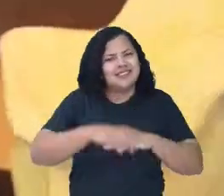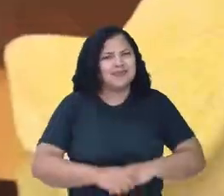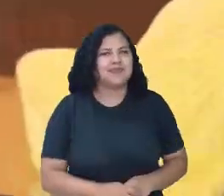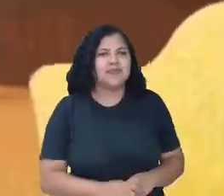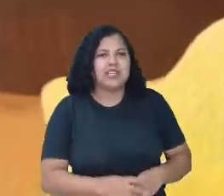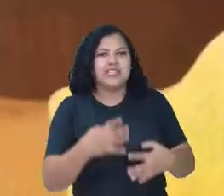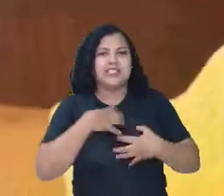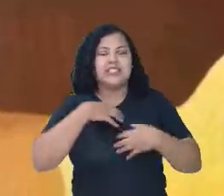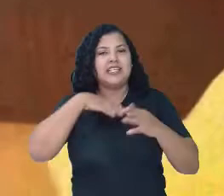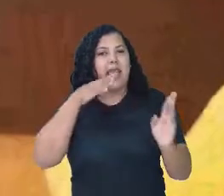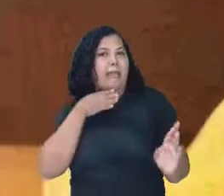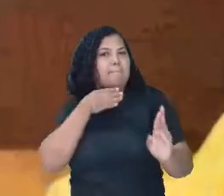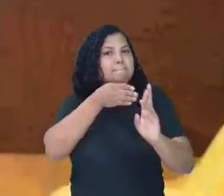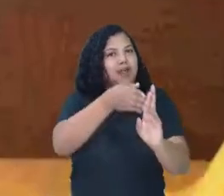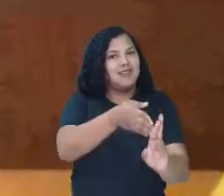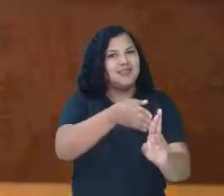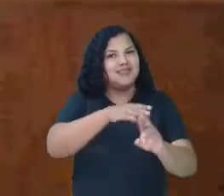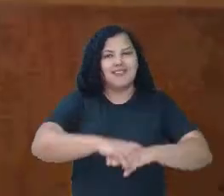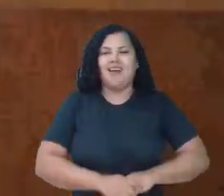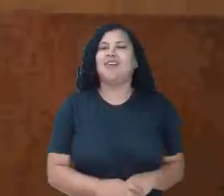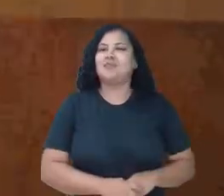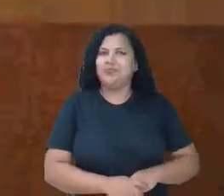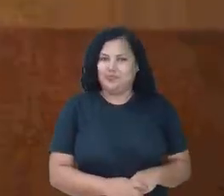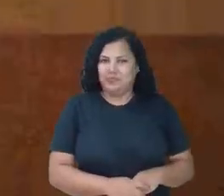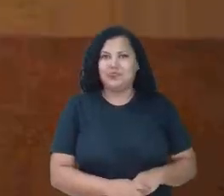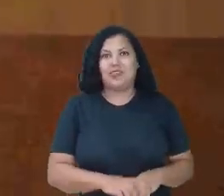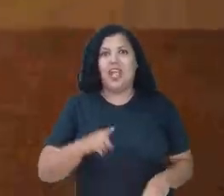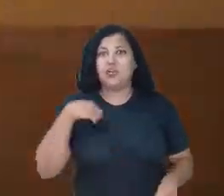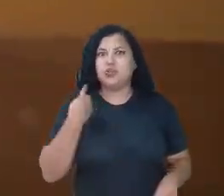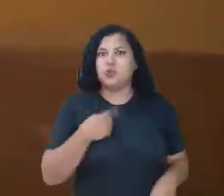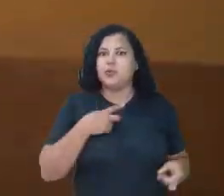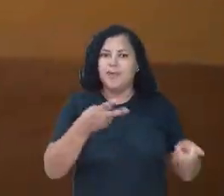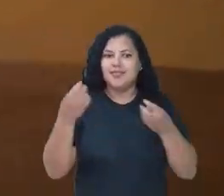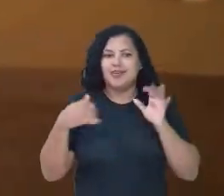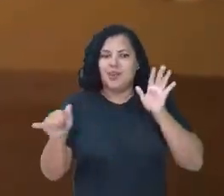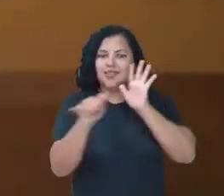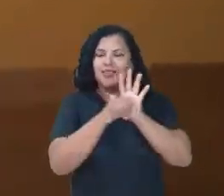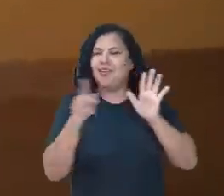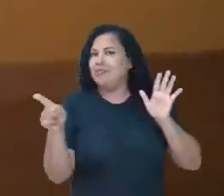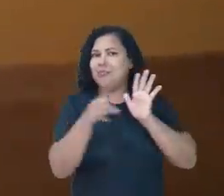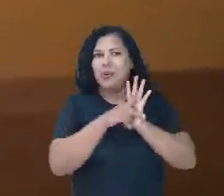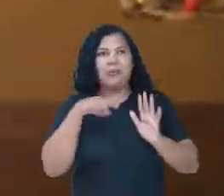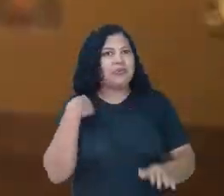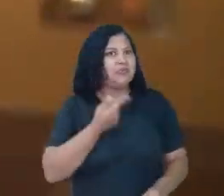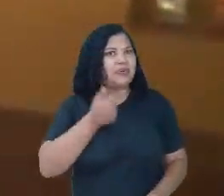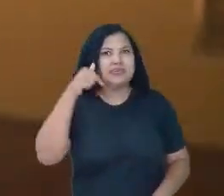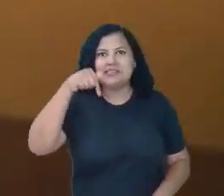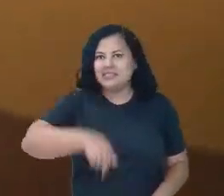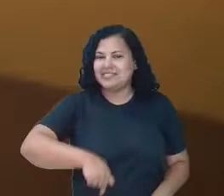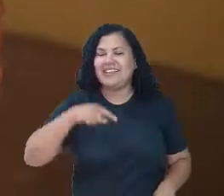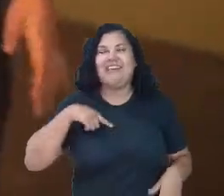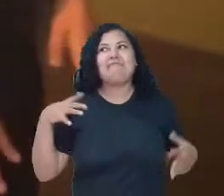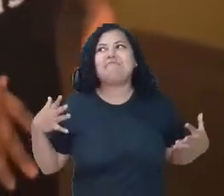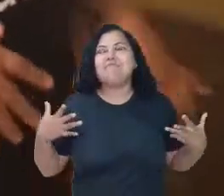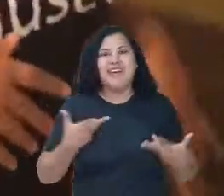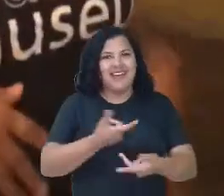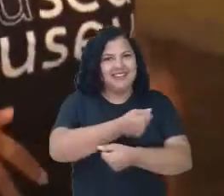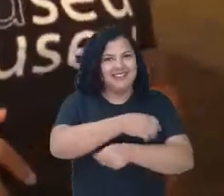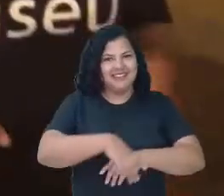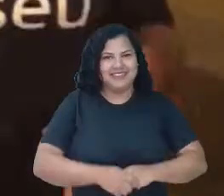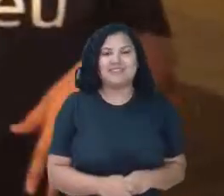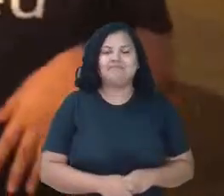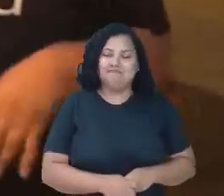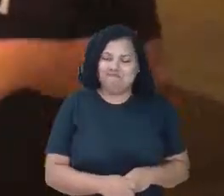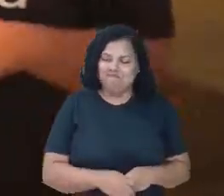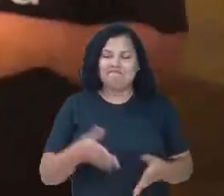sente representado, né? A gente vê a nossa identidade aqui. Eu acho que é maravilhoso estar aqui